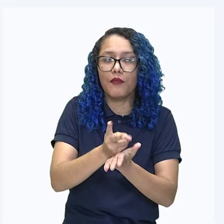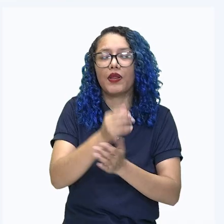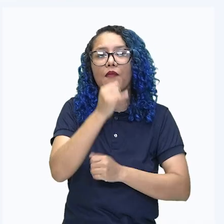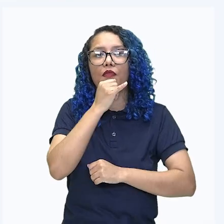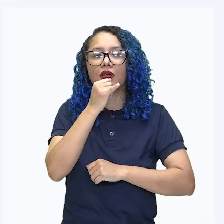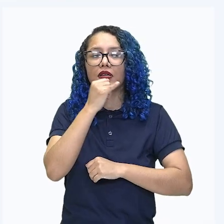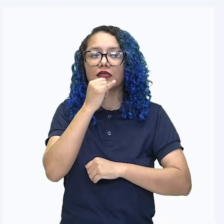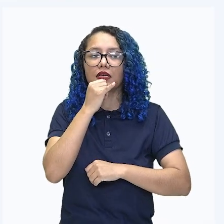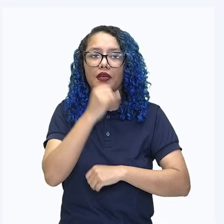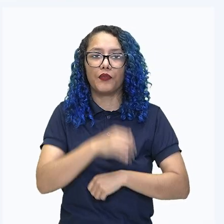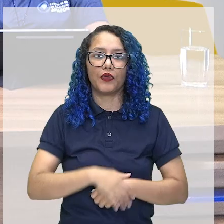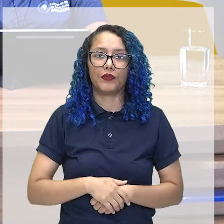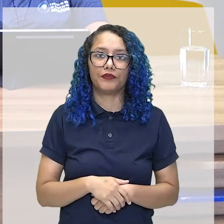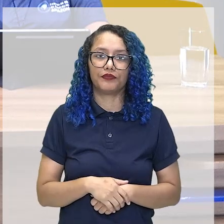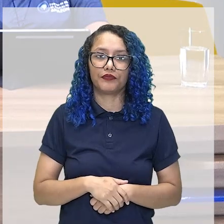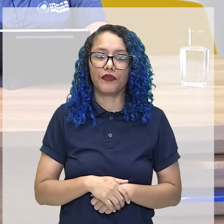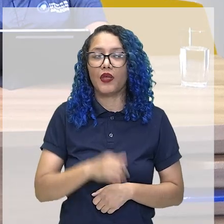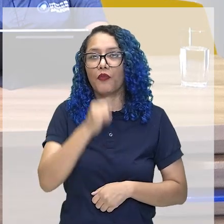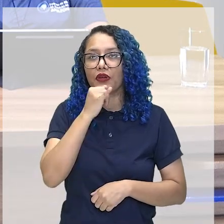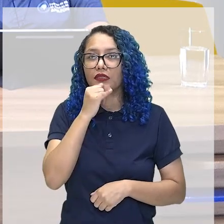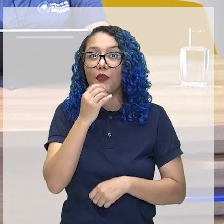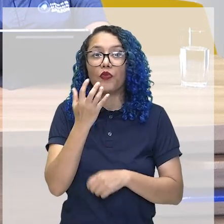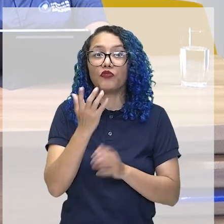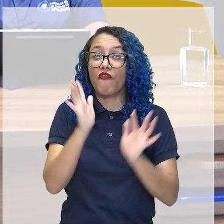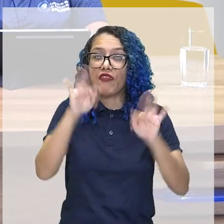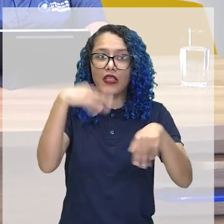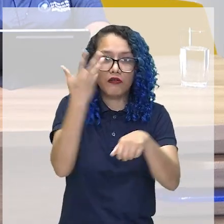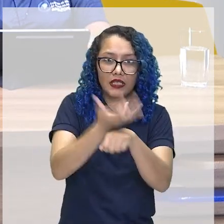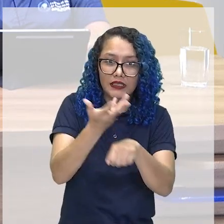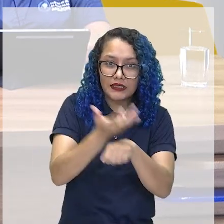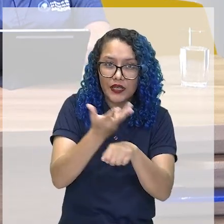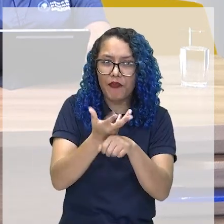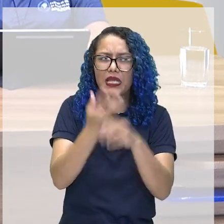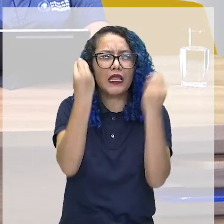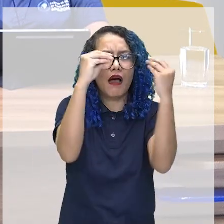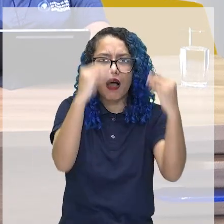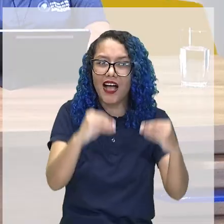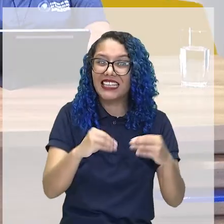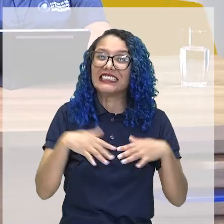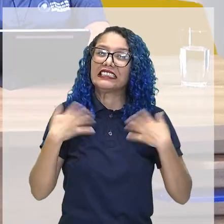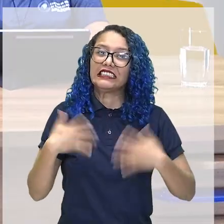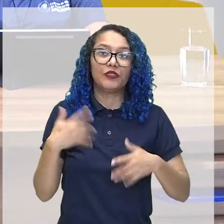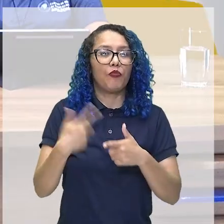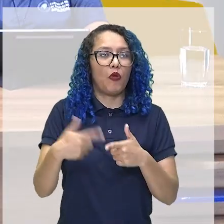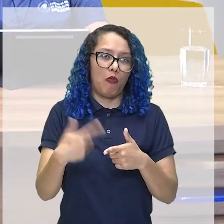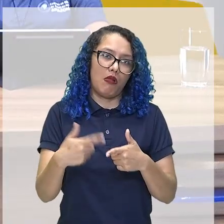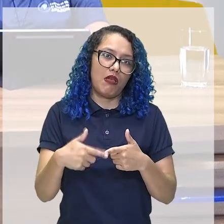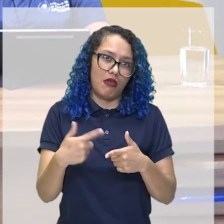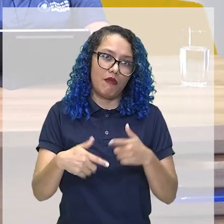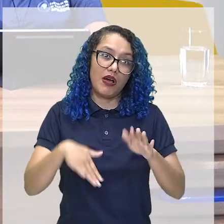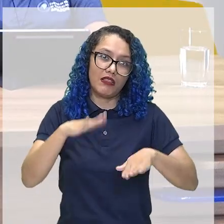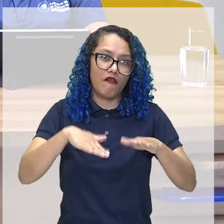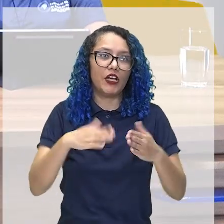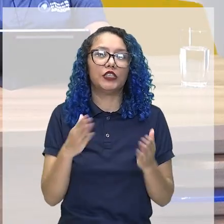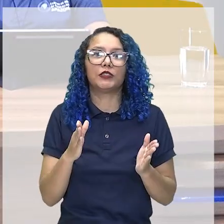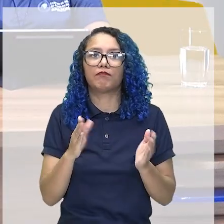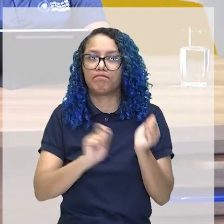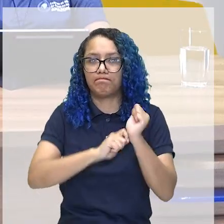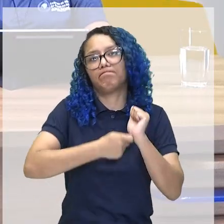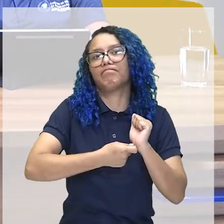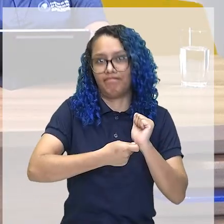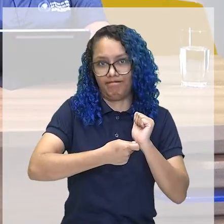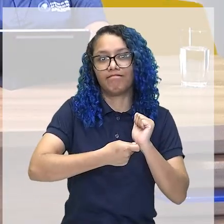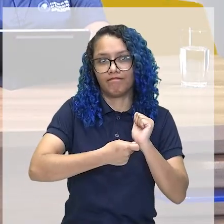por exemplo, eu vou lançar tudo no fim do componente, pode ser um problema, porque nesse momento pode estar